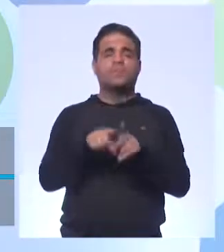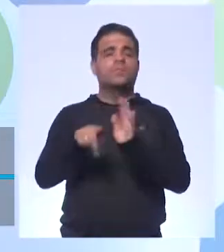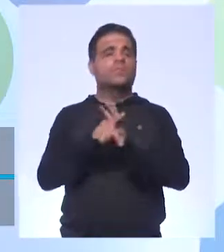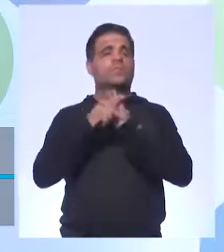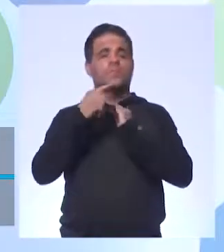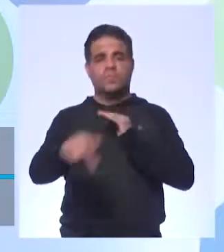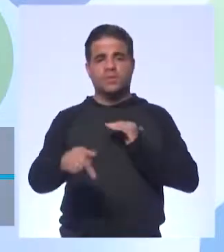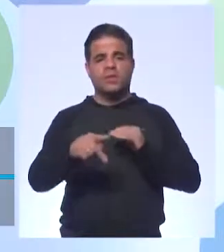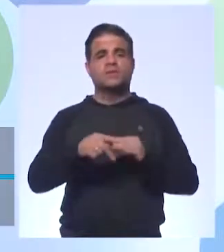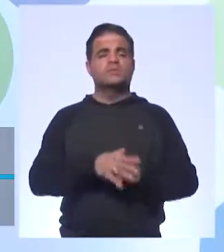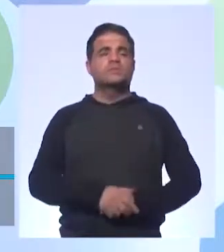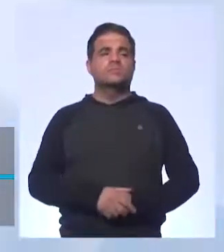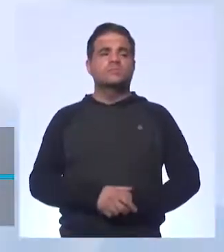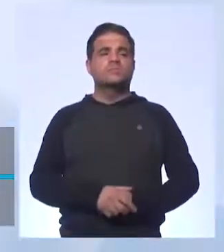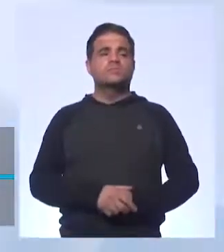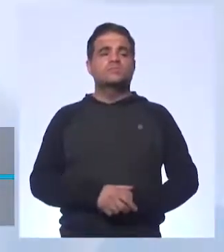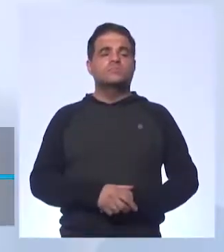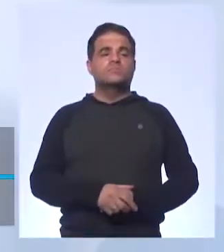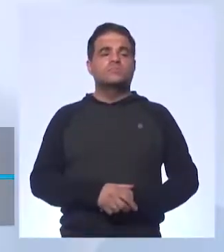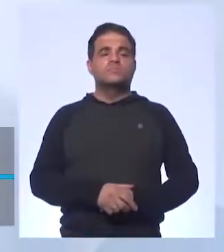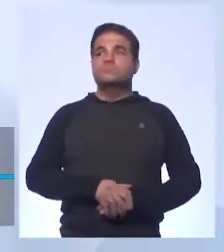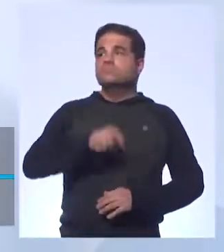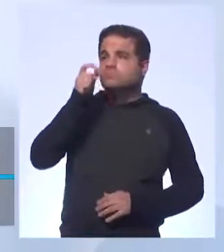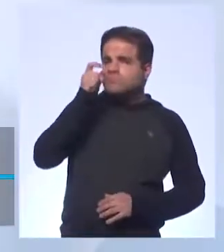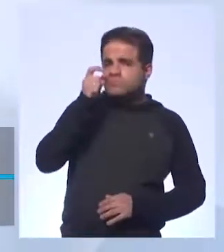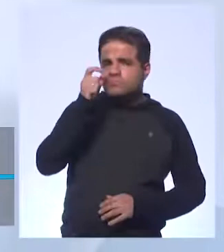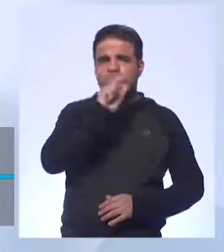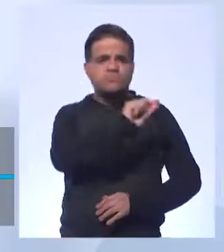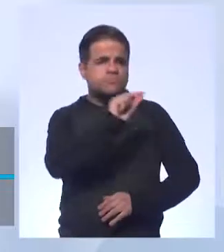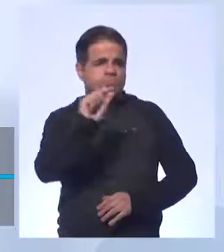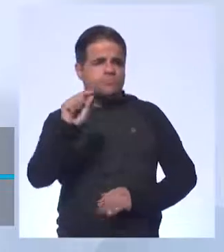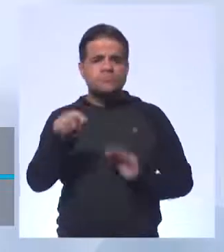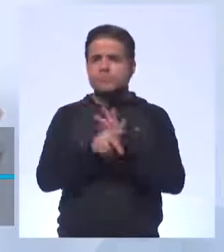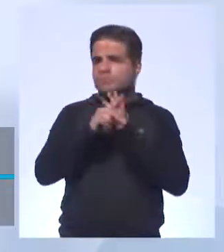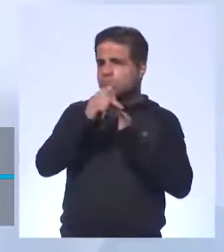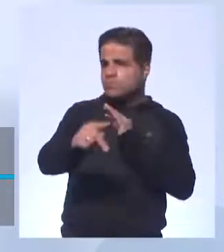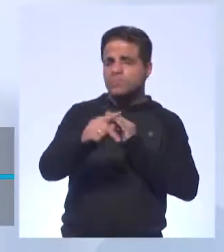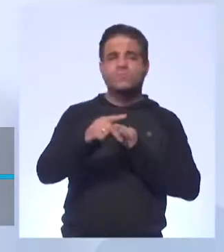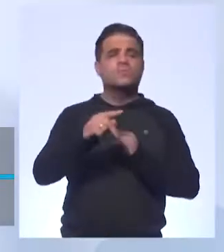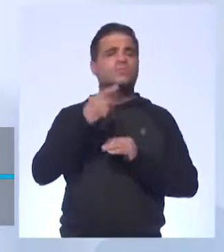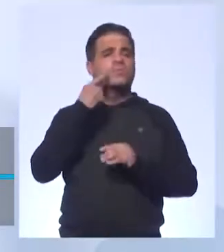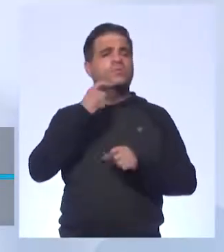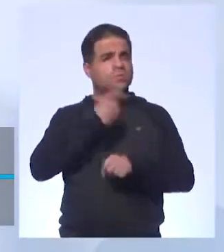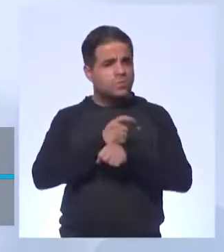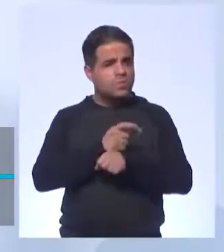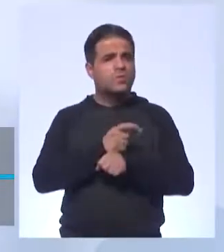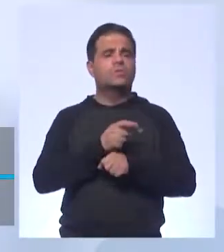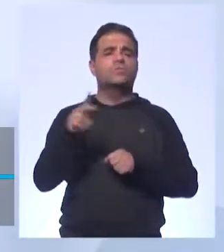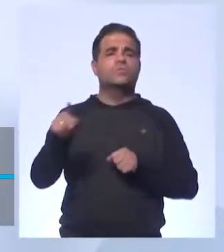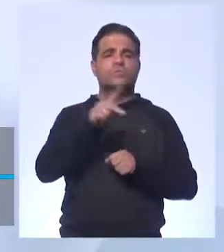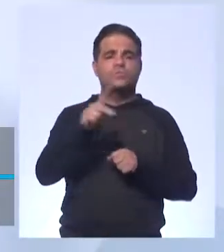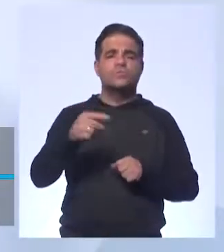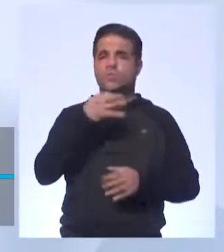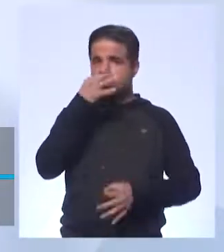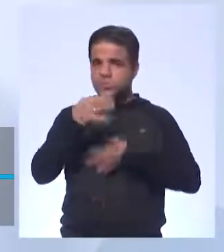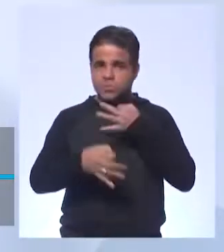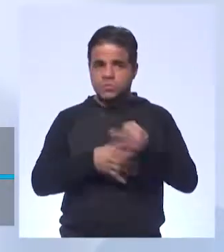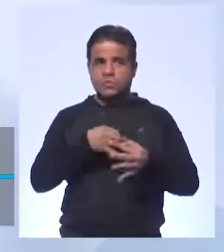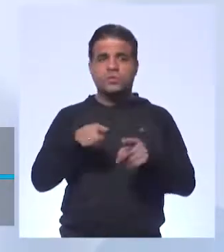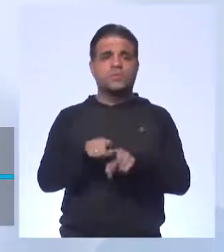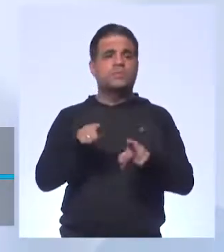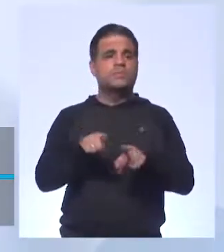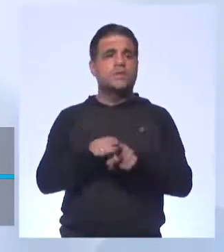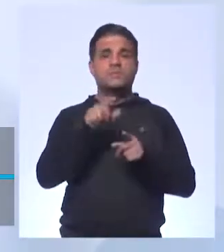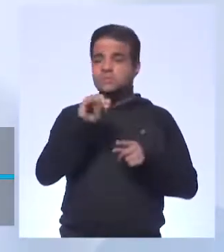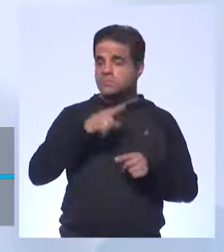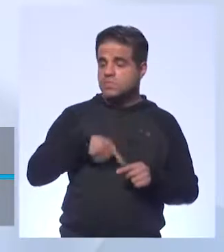né? Sim, aí quando a gente observa as propriedades, a gente pode ver sólido, né, que o professor citou.